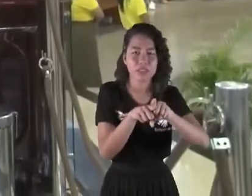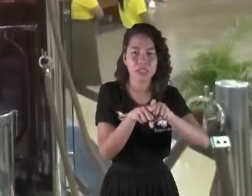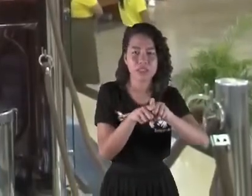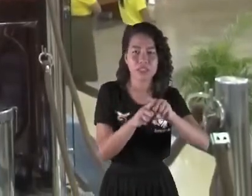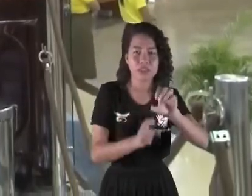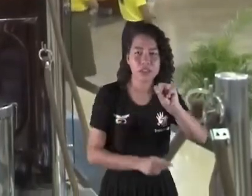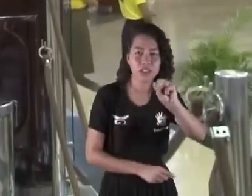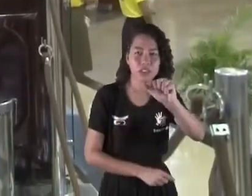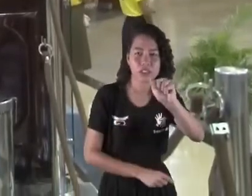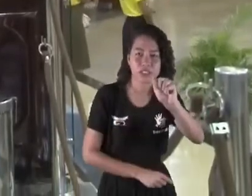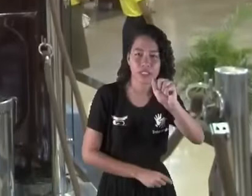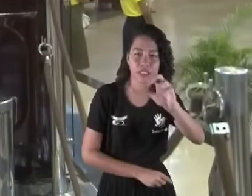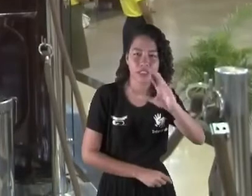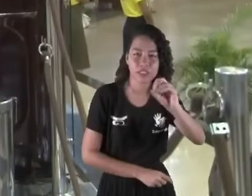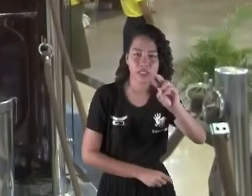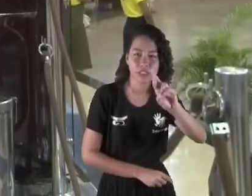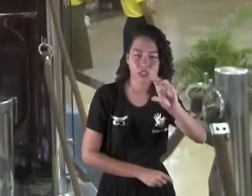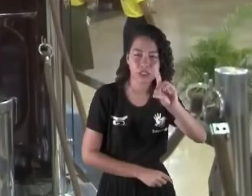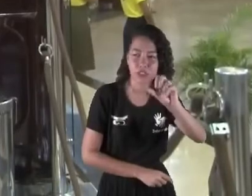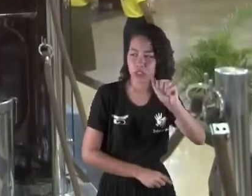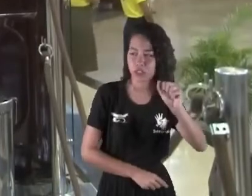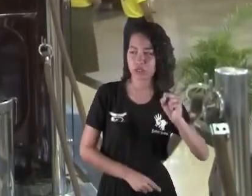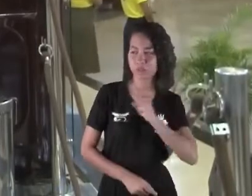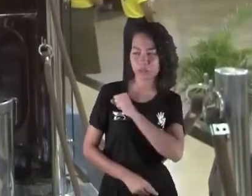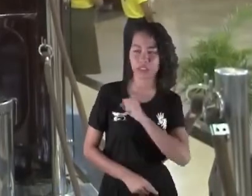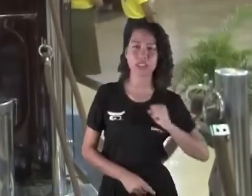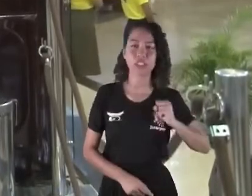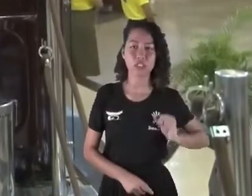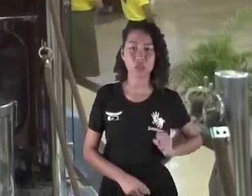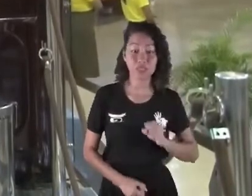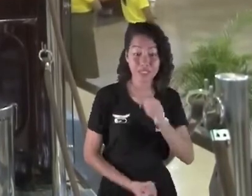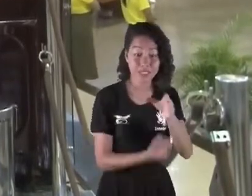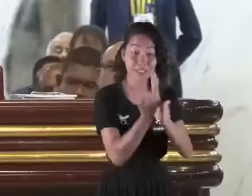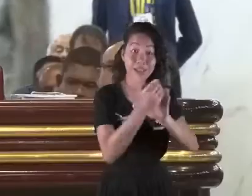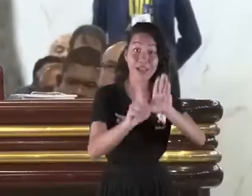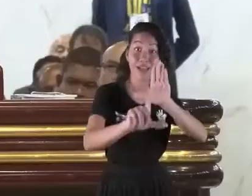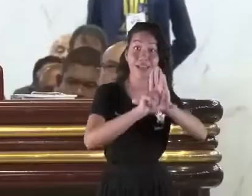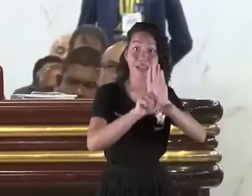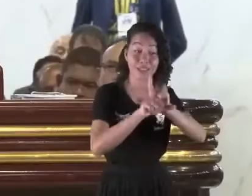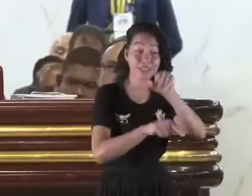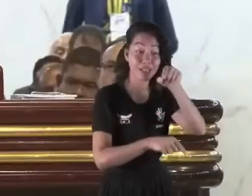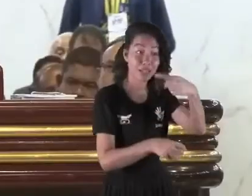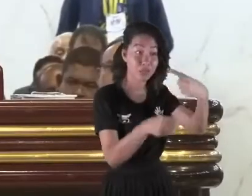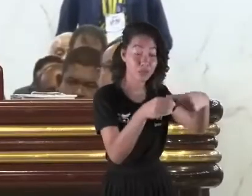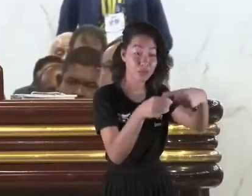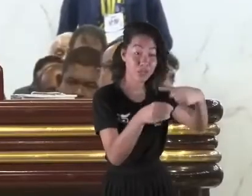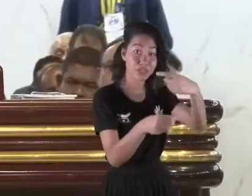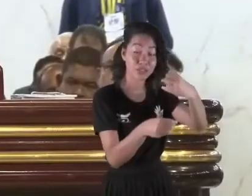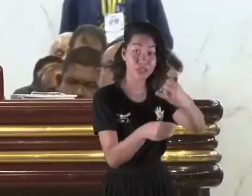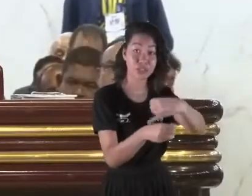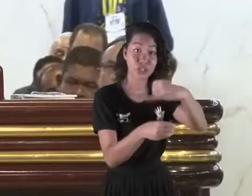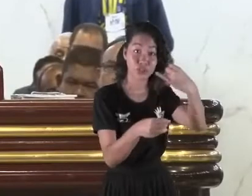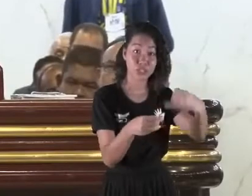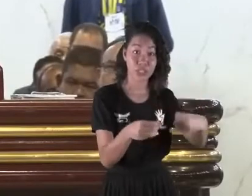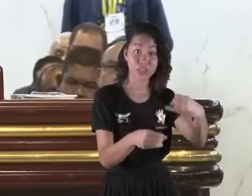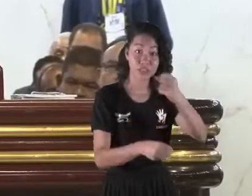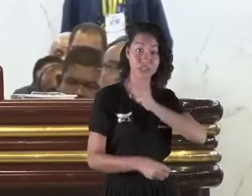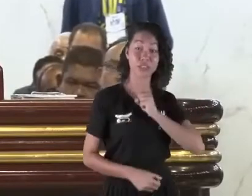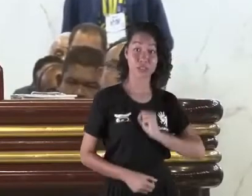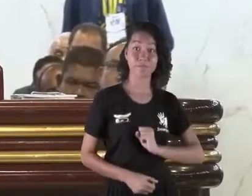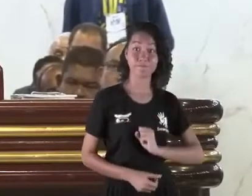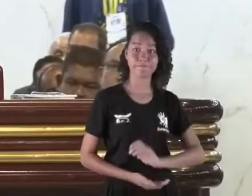Ilquias havia fundado a lei em Jerusalém. Mas o mais importante é que